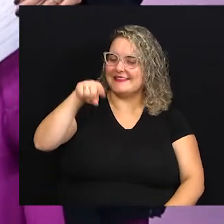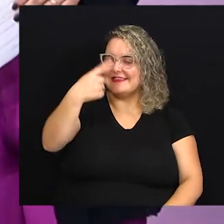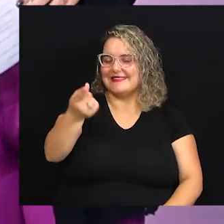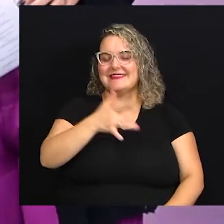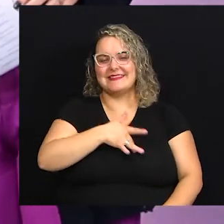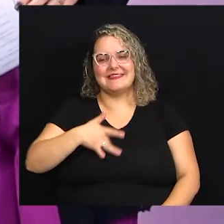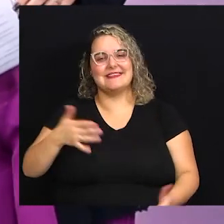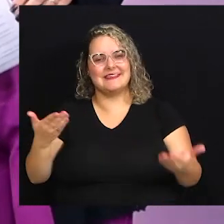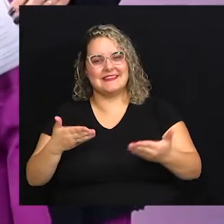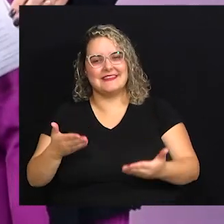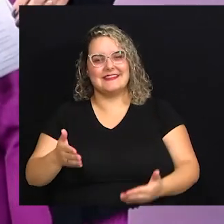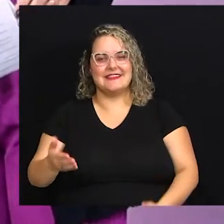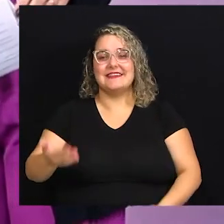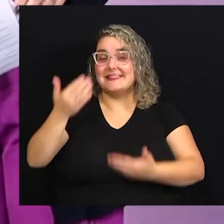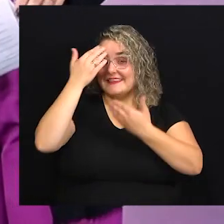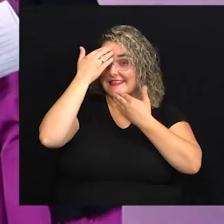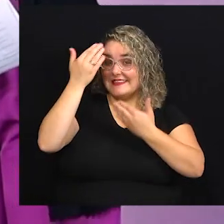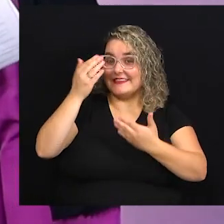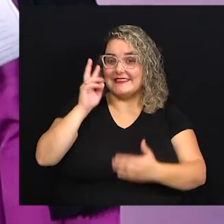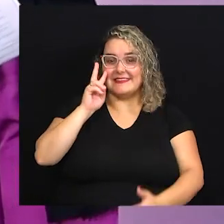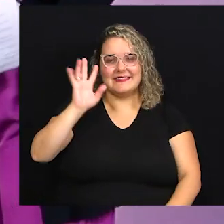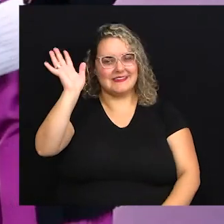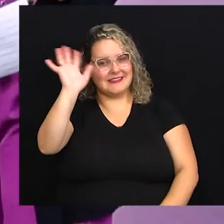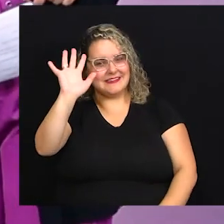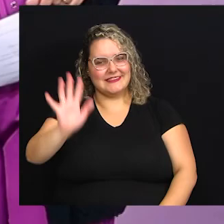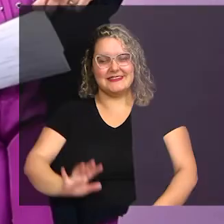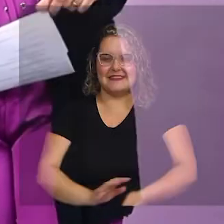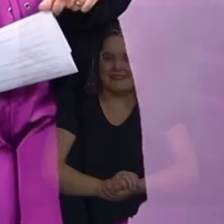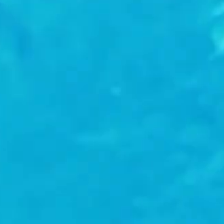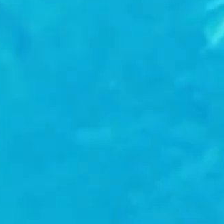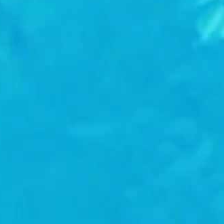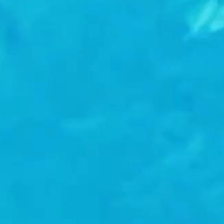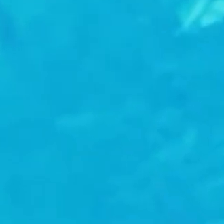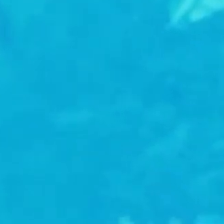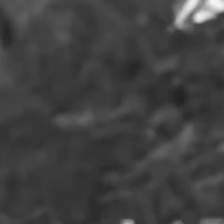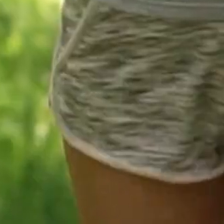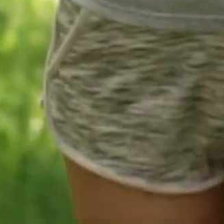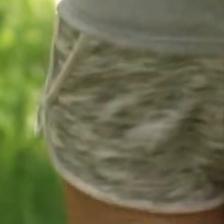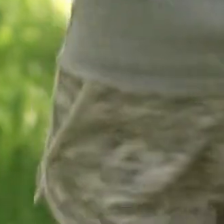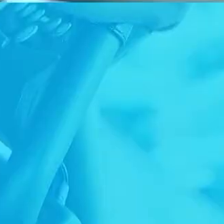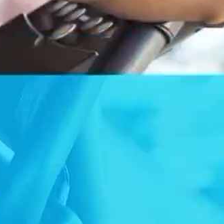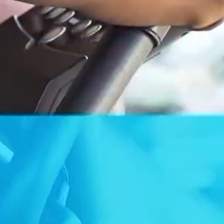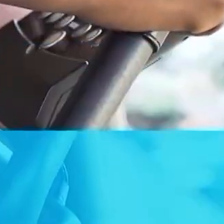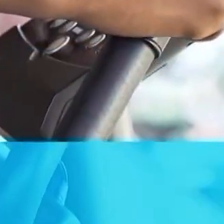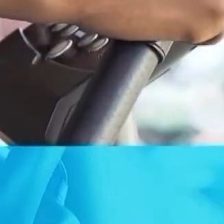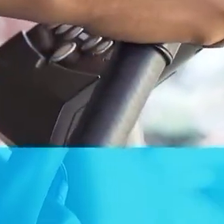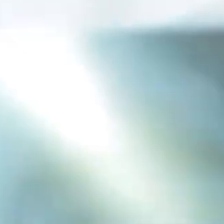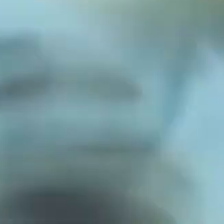próxima edição do Saúde Agora. Muito obrigada, a gente se vê. Tchau!